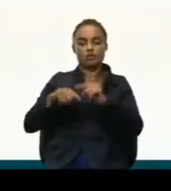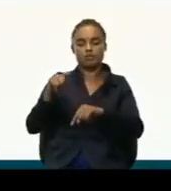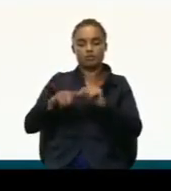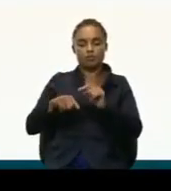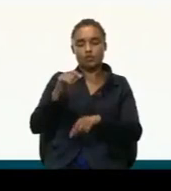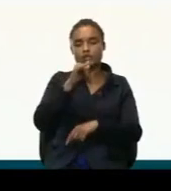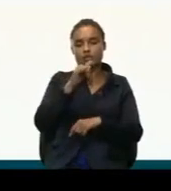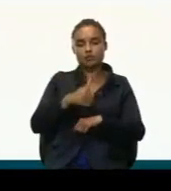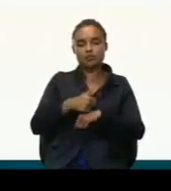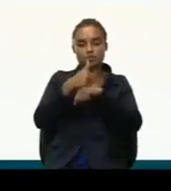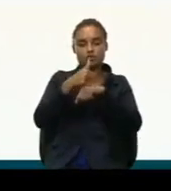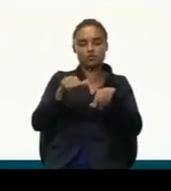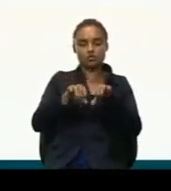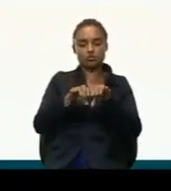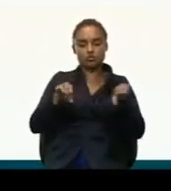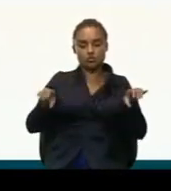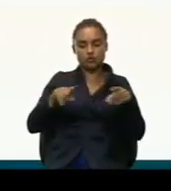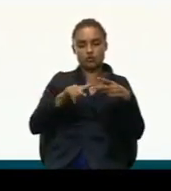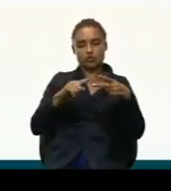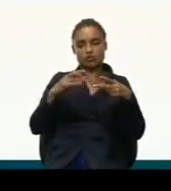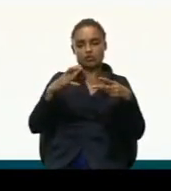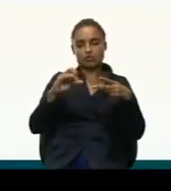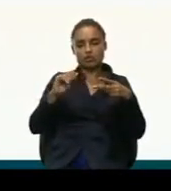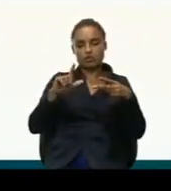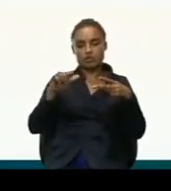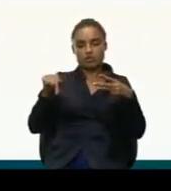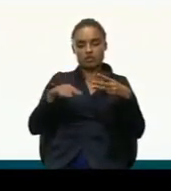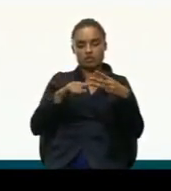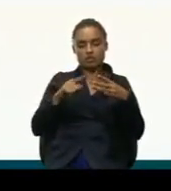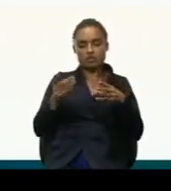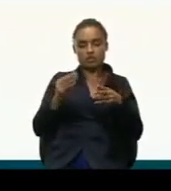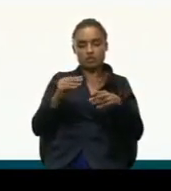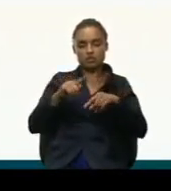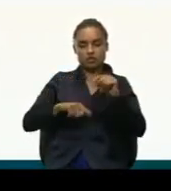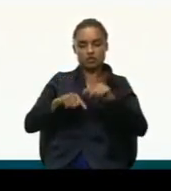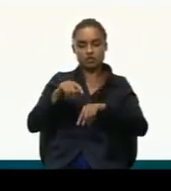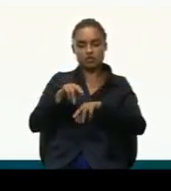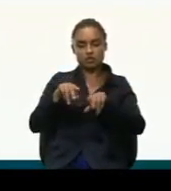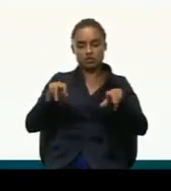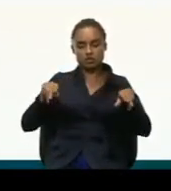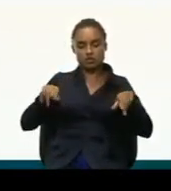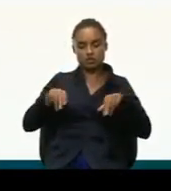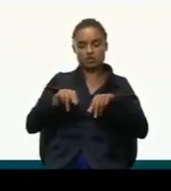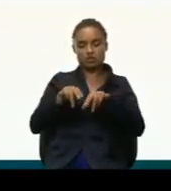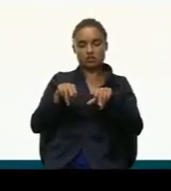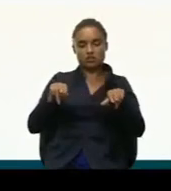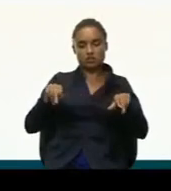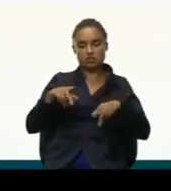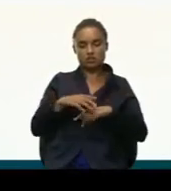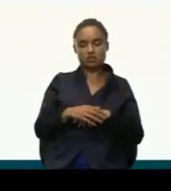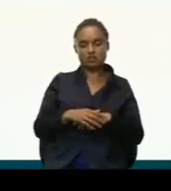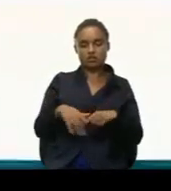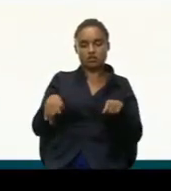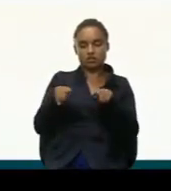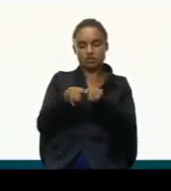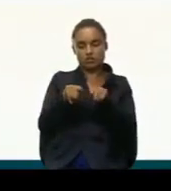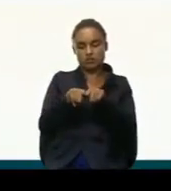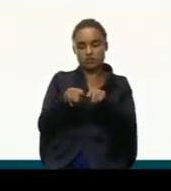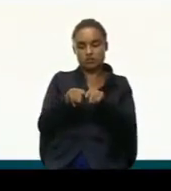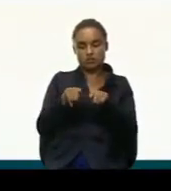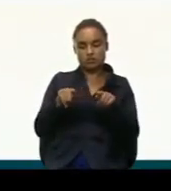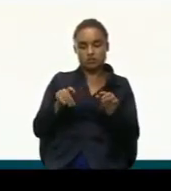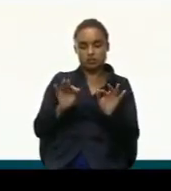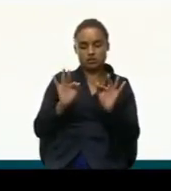Cal. O almoxarifado, onde vai guardar os EPIs e outras ferramentas. E o fechamento da obra